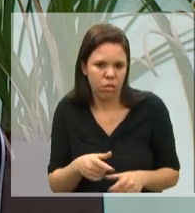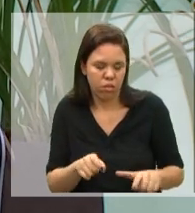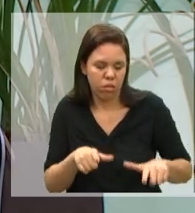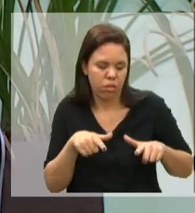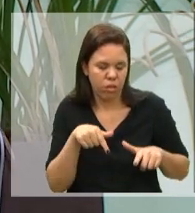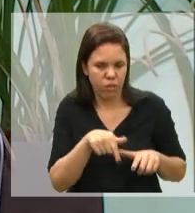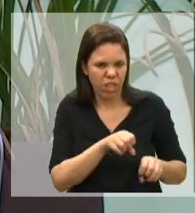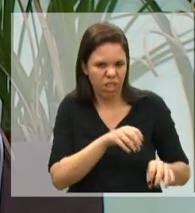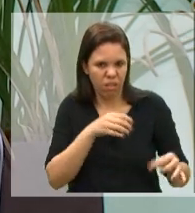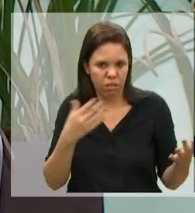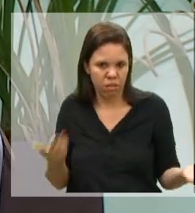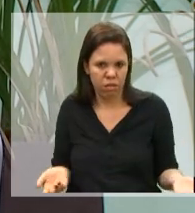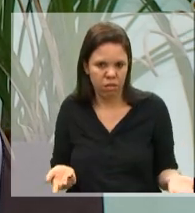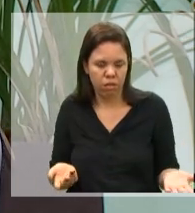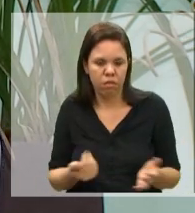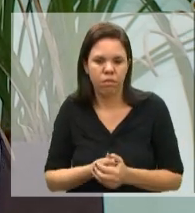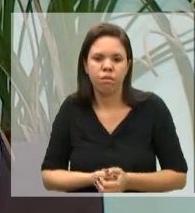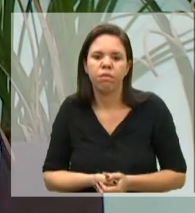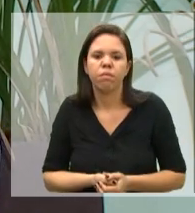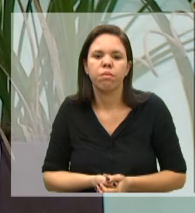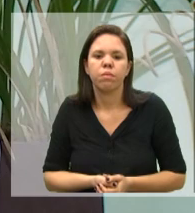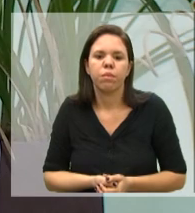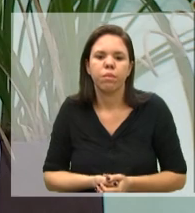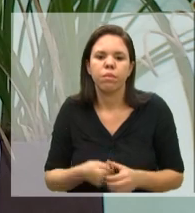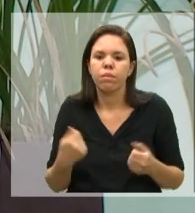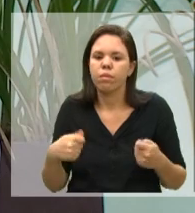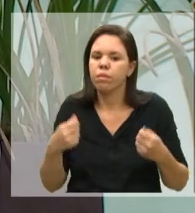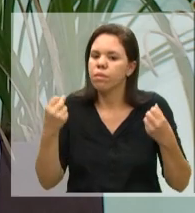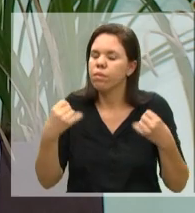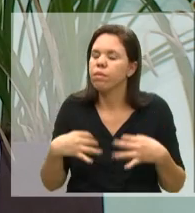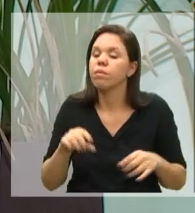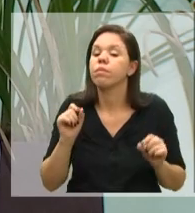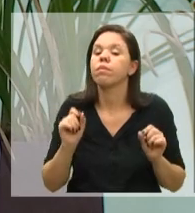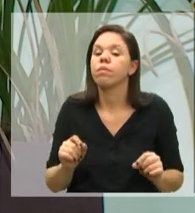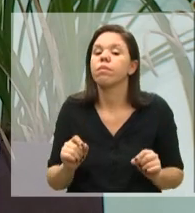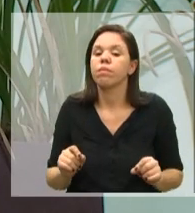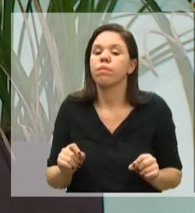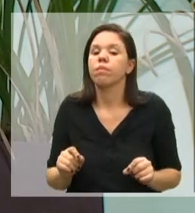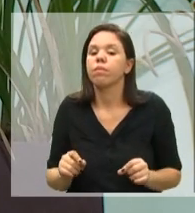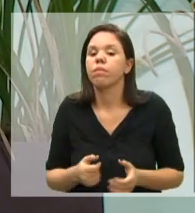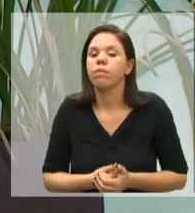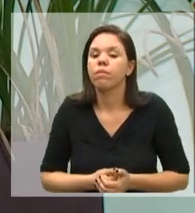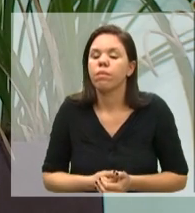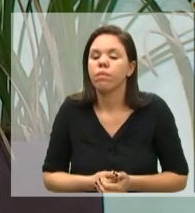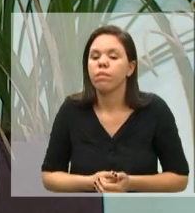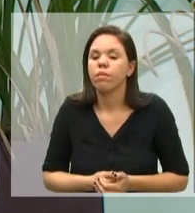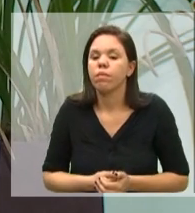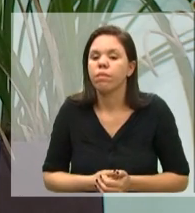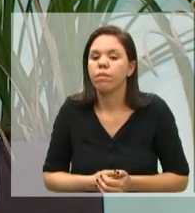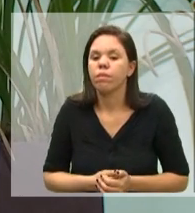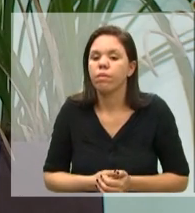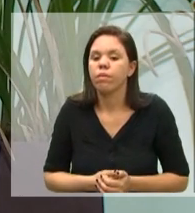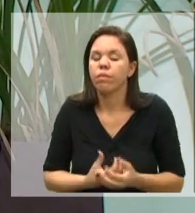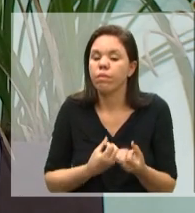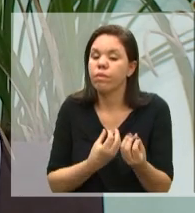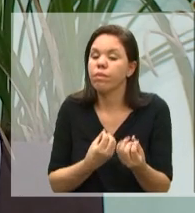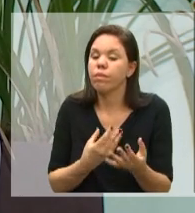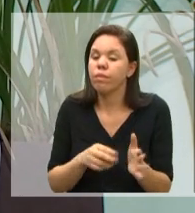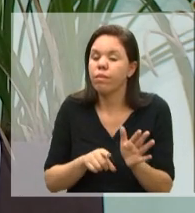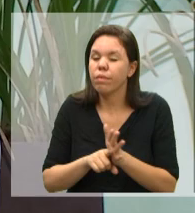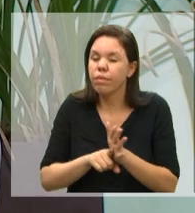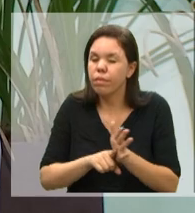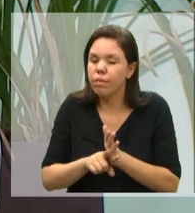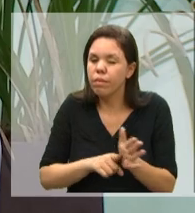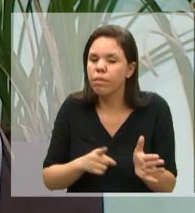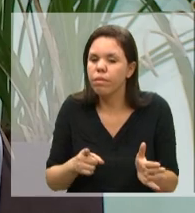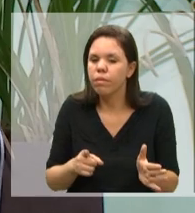esse é um ponto delicado, mas a gente precisa mencionar, nem sempre os dados, especialmente se a gente pegar a